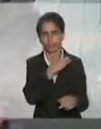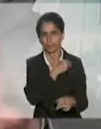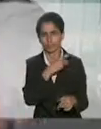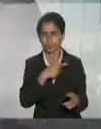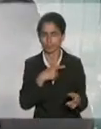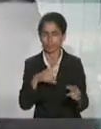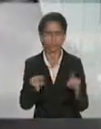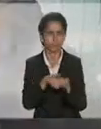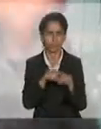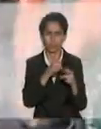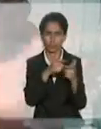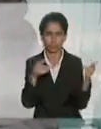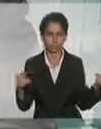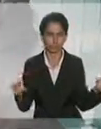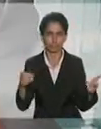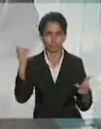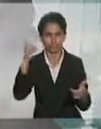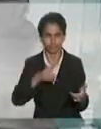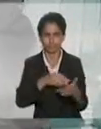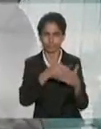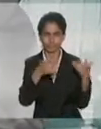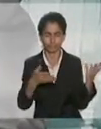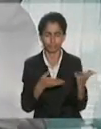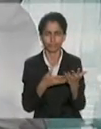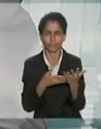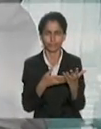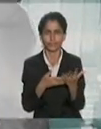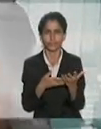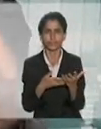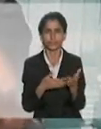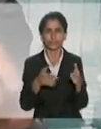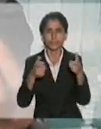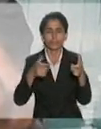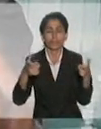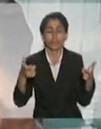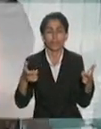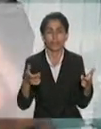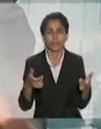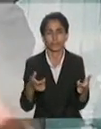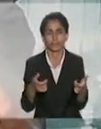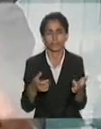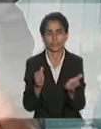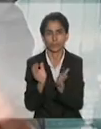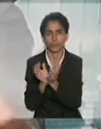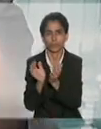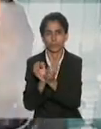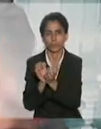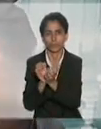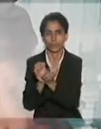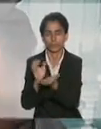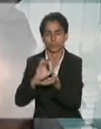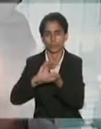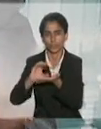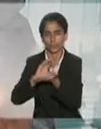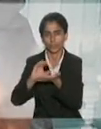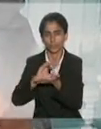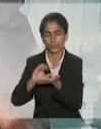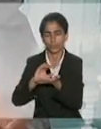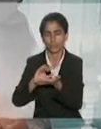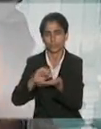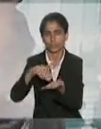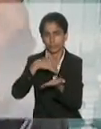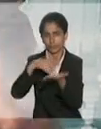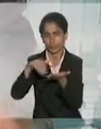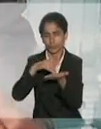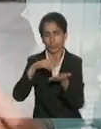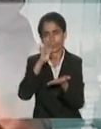as defensorias, são os poderes constituídos. Né? Onde que Conselho de Secretário de Fazenda